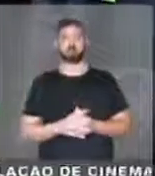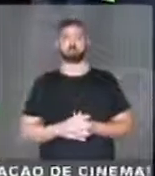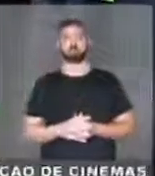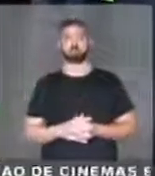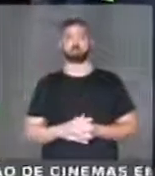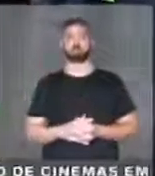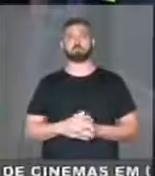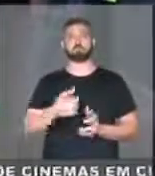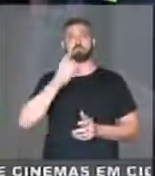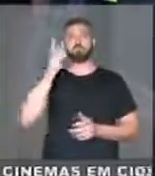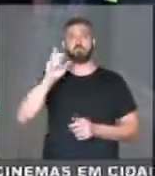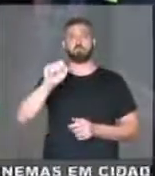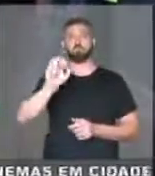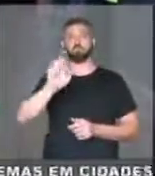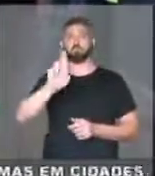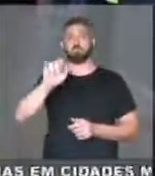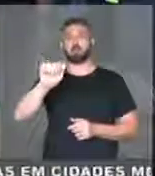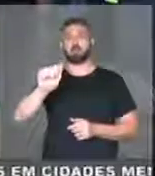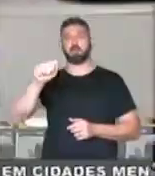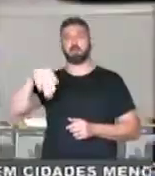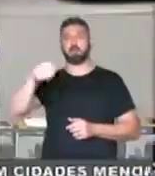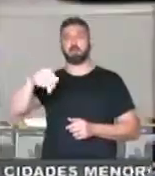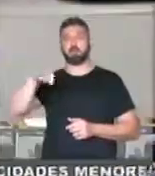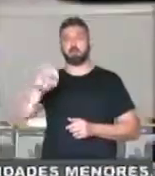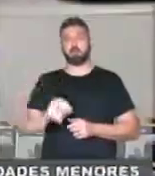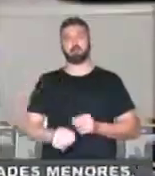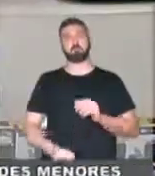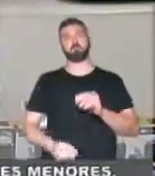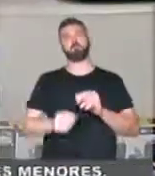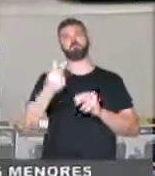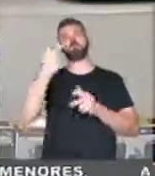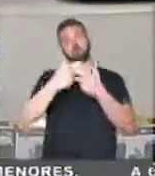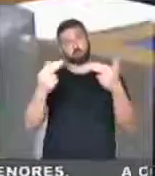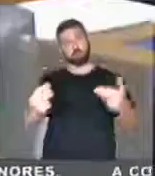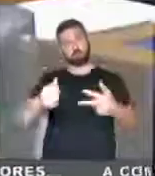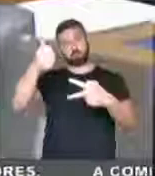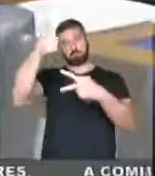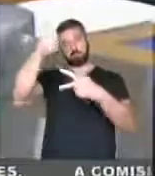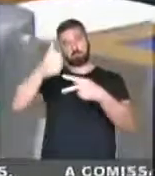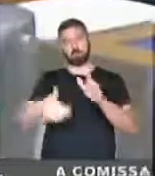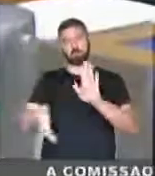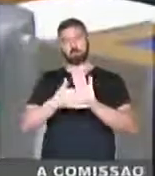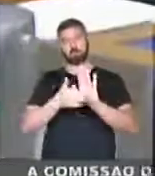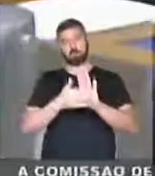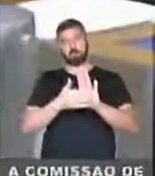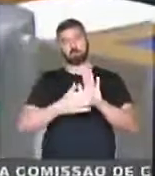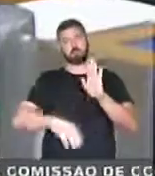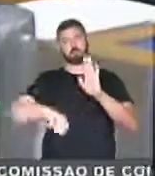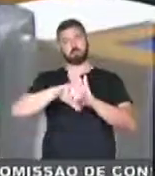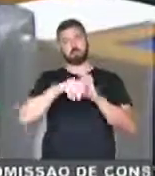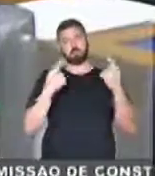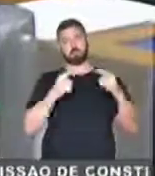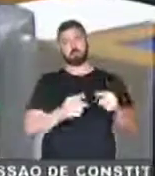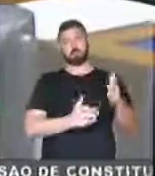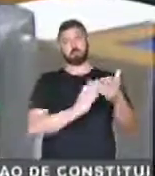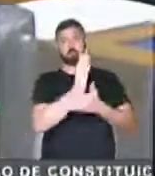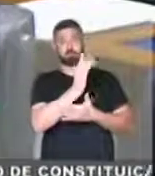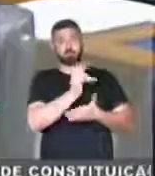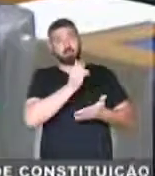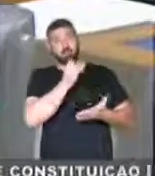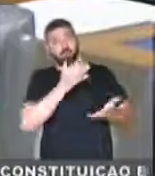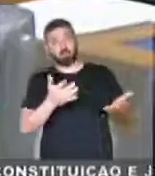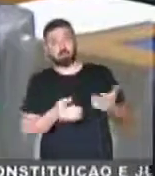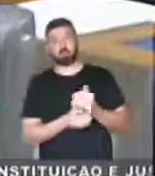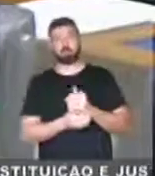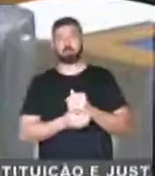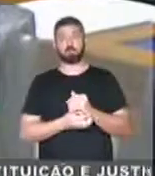Vai, Manato. Senhor presidente, duas coisas. Em primeiro lugar, o pacote anticrime foi aprovado.